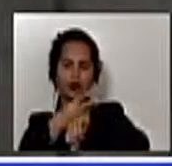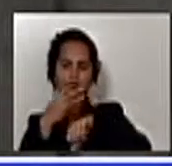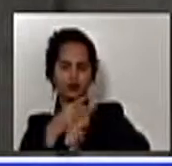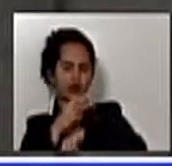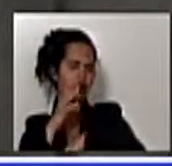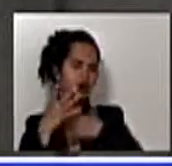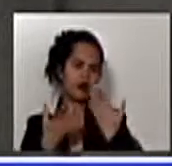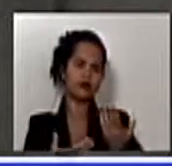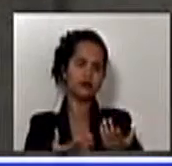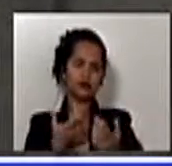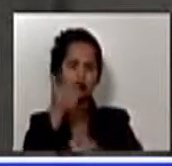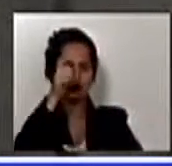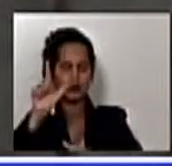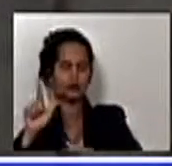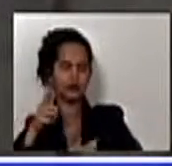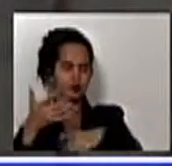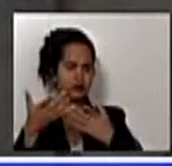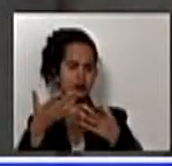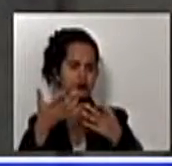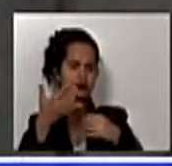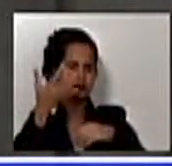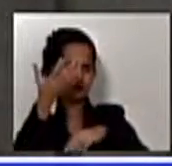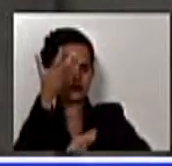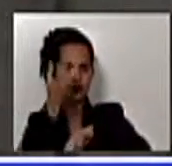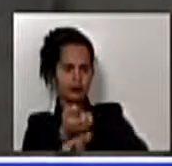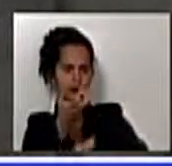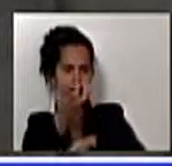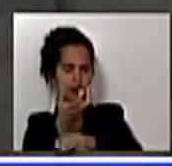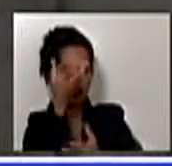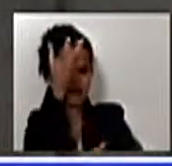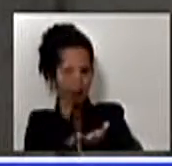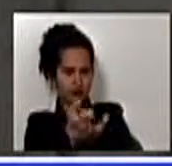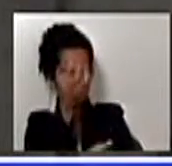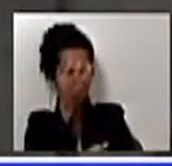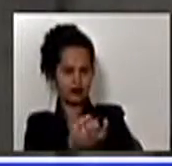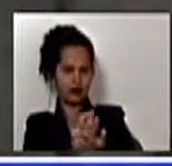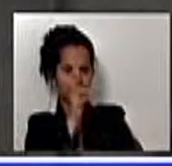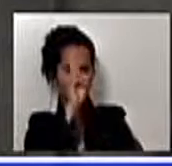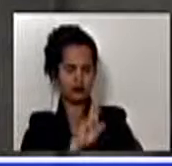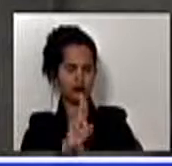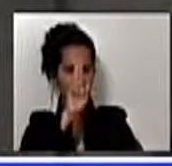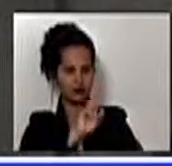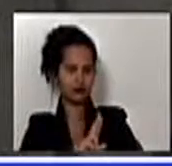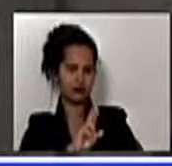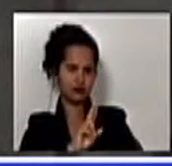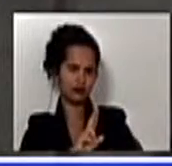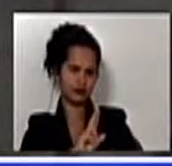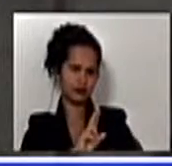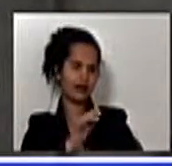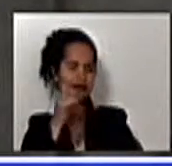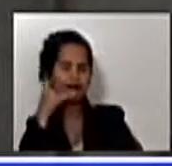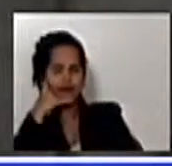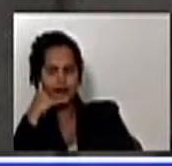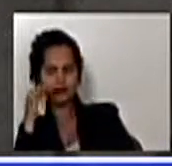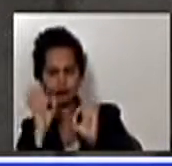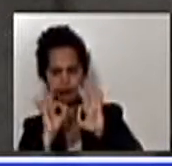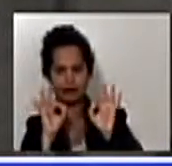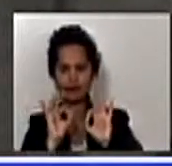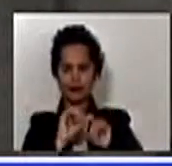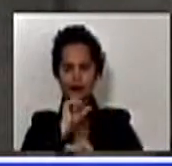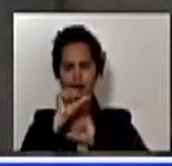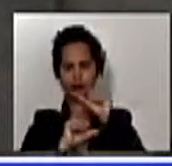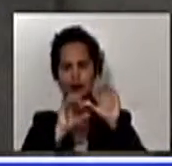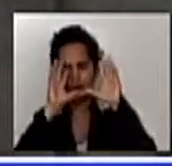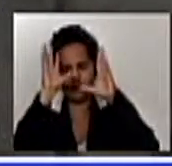comunicação. E aí, com isso, a arrecadação desse segmento, que sempre foi muito relevante, tem sido reduzida a